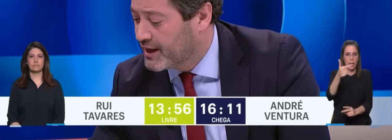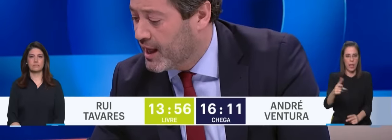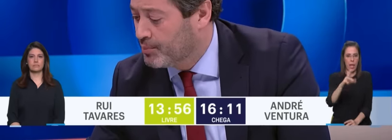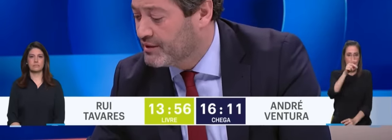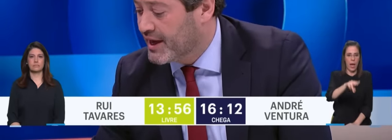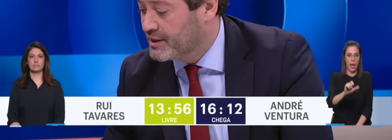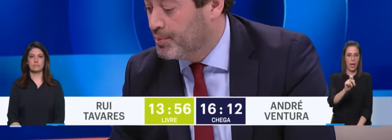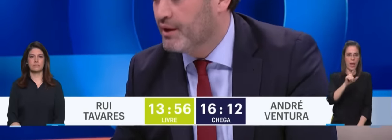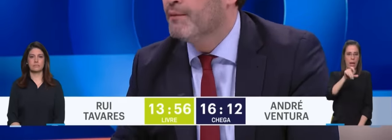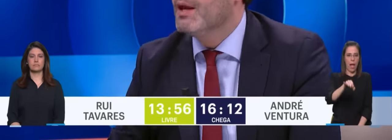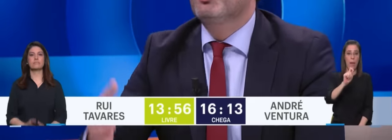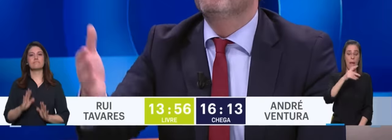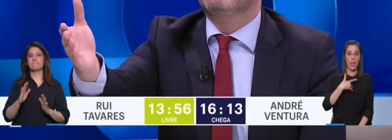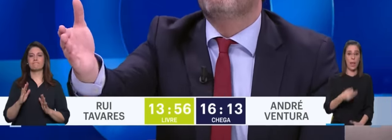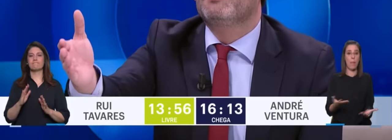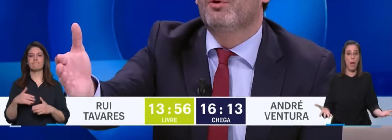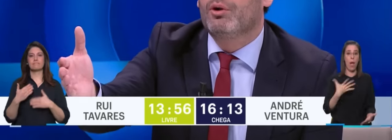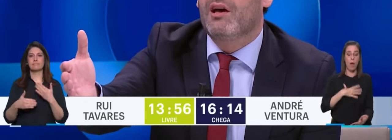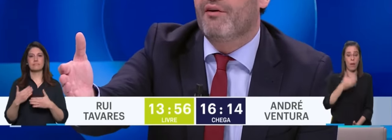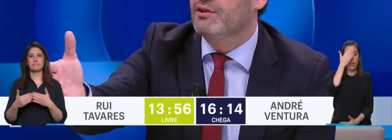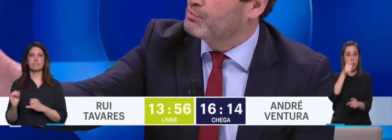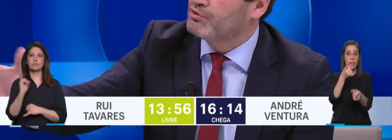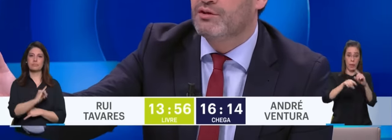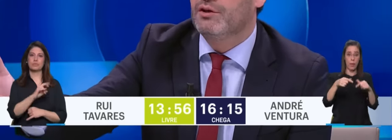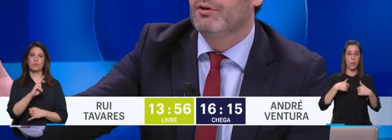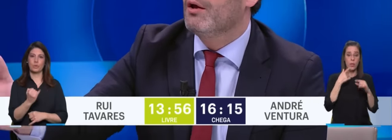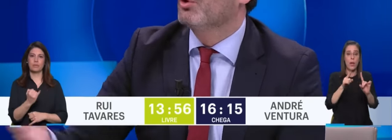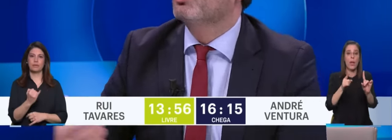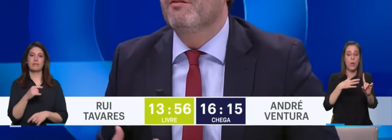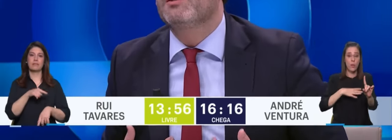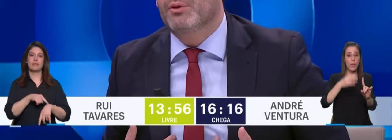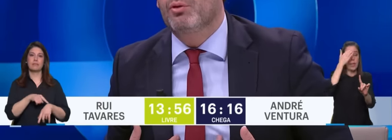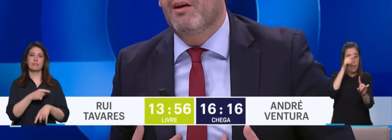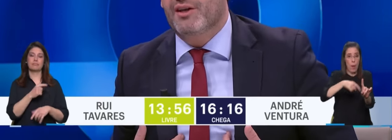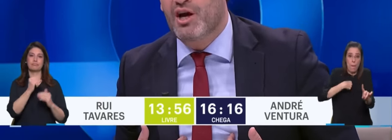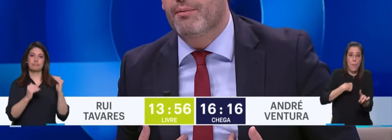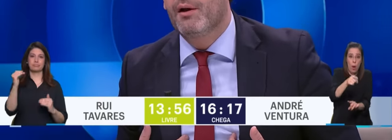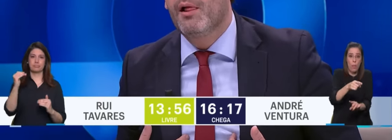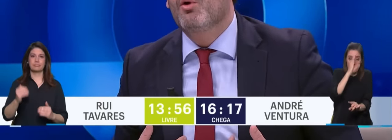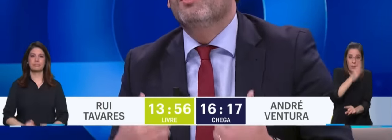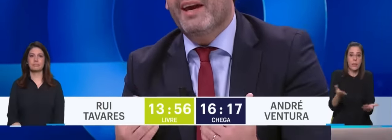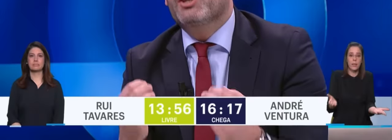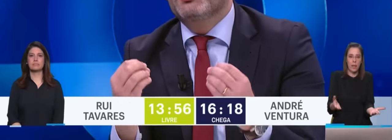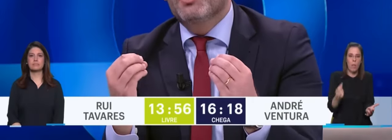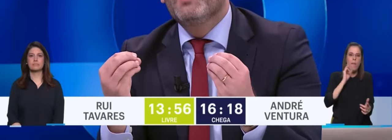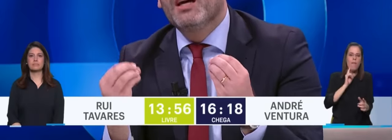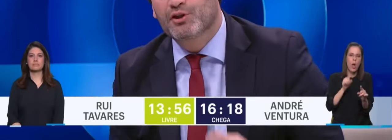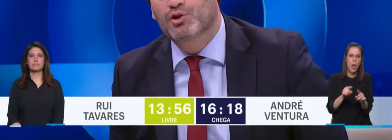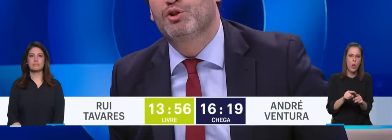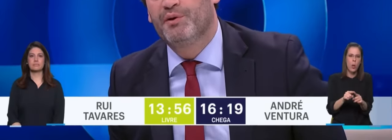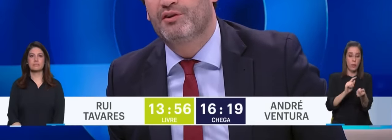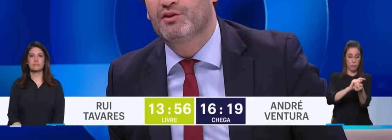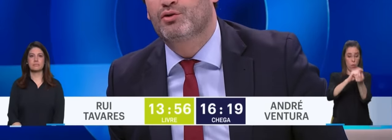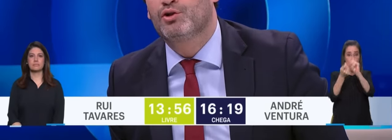ren da galp da EDP eu gostava de saber deixa-me só dizer gostava saber se o ru Tavares sabe quanto é que estas